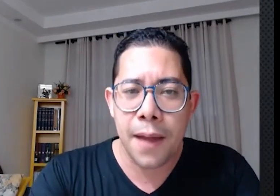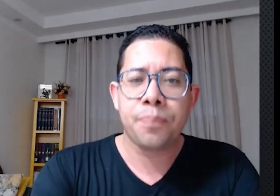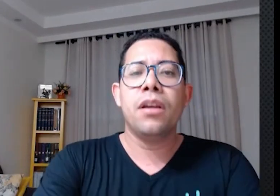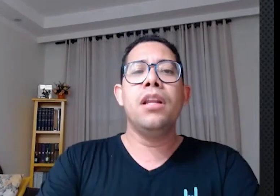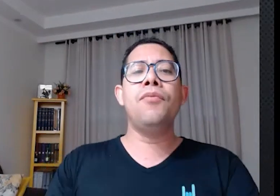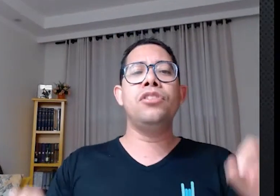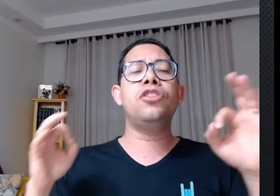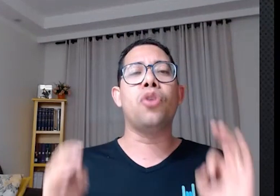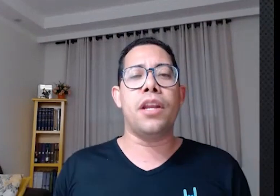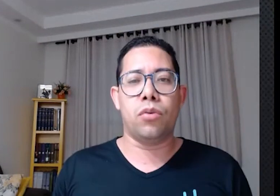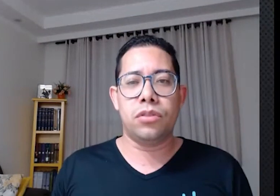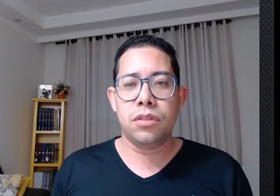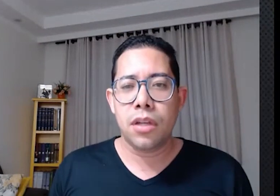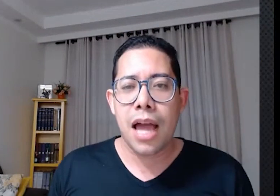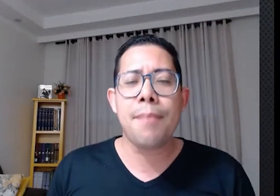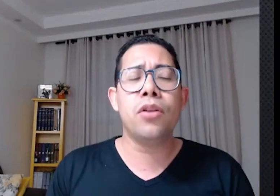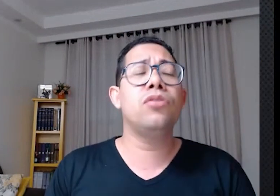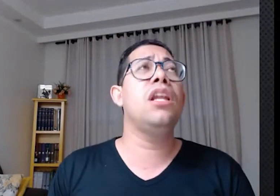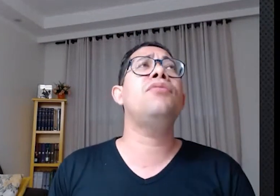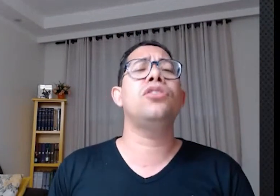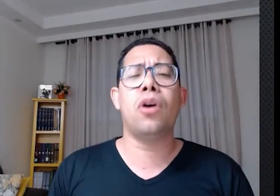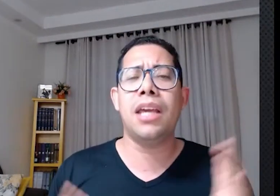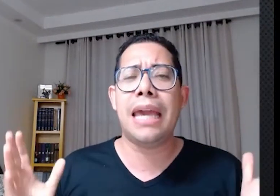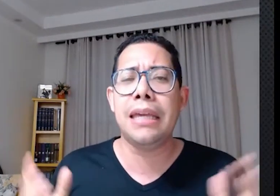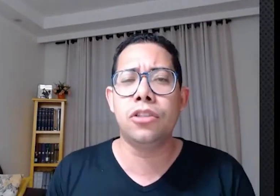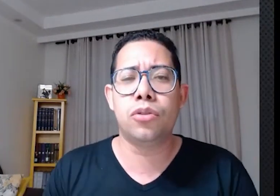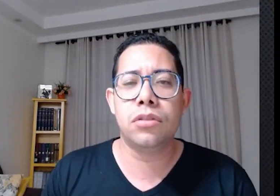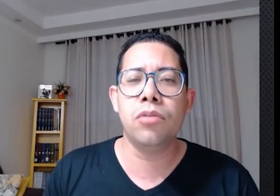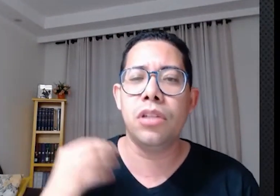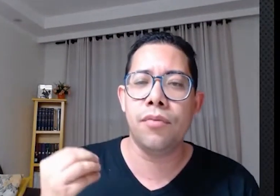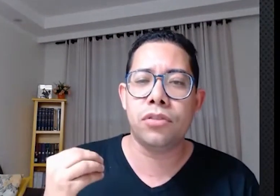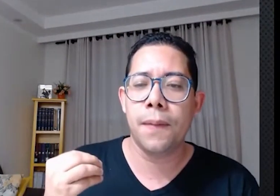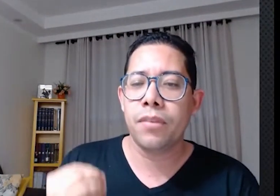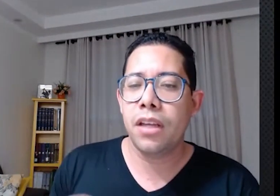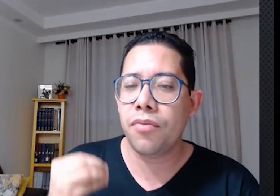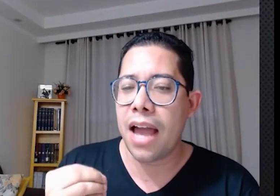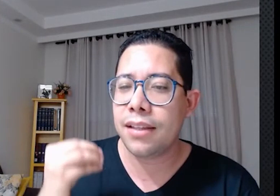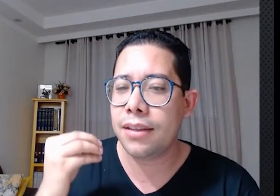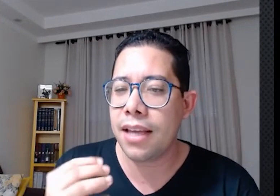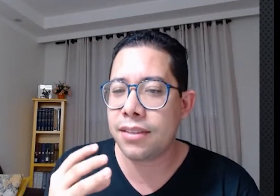segunda é livros históricos. Ai, meu Deus, livros históricos, o que é isso? São os livros que vai